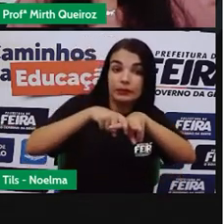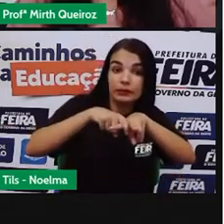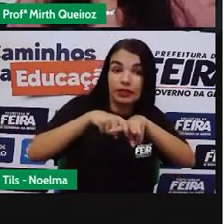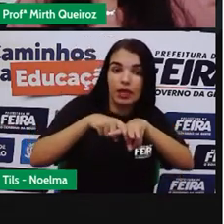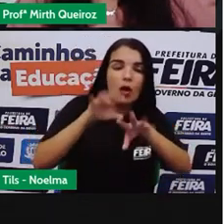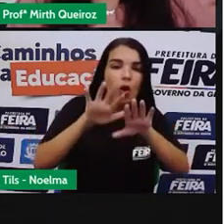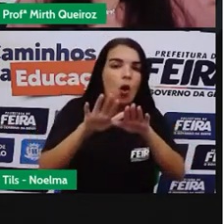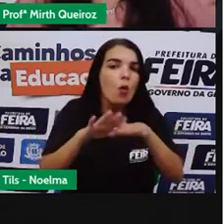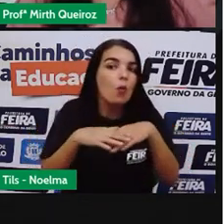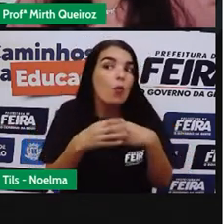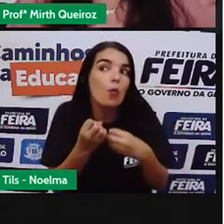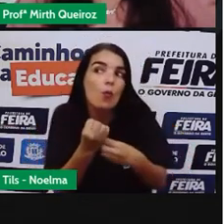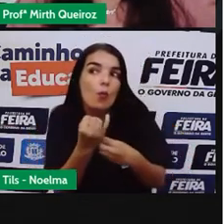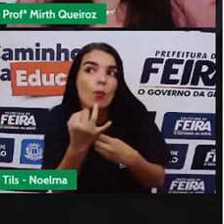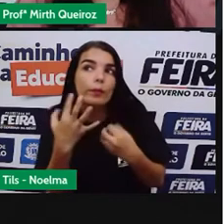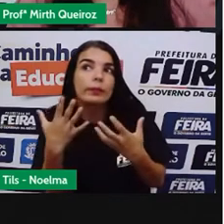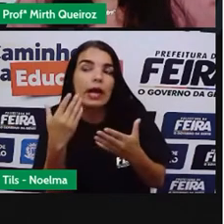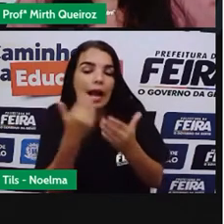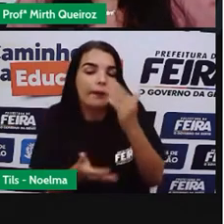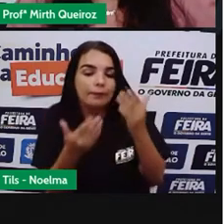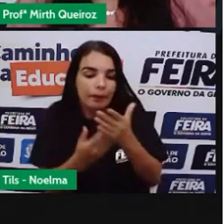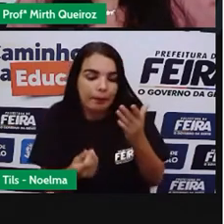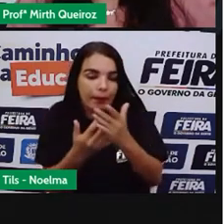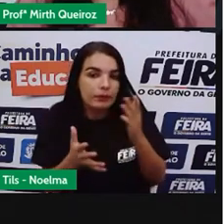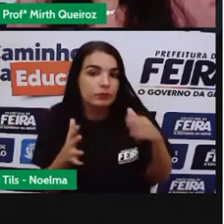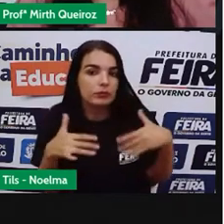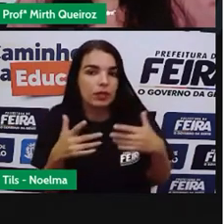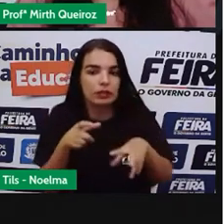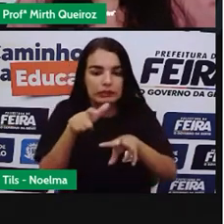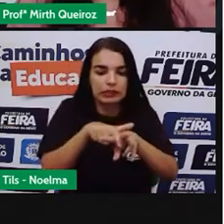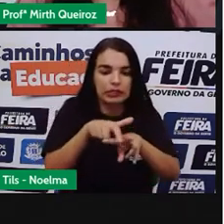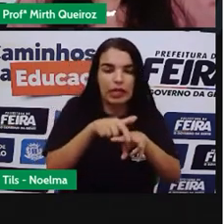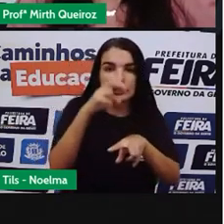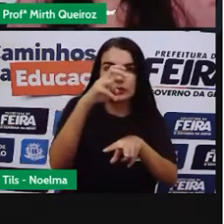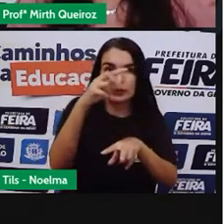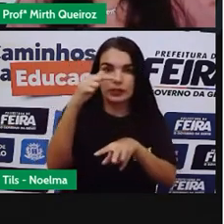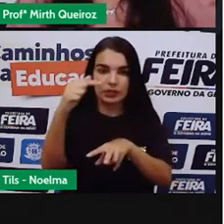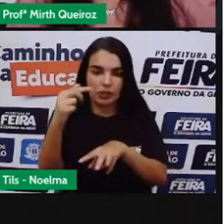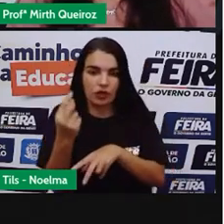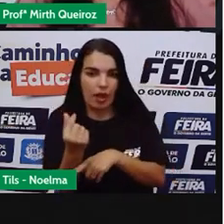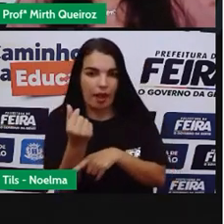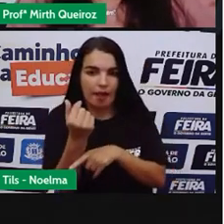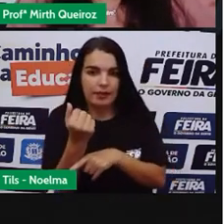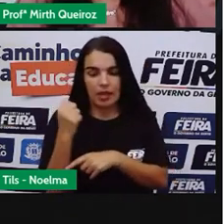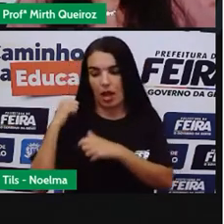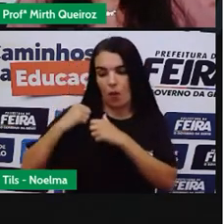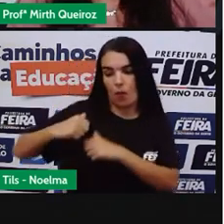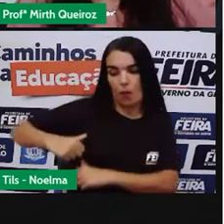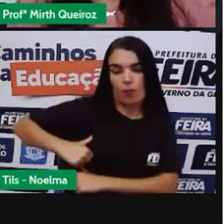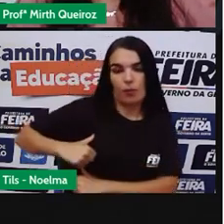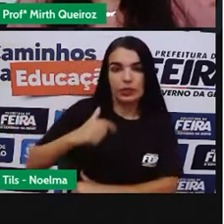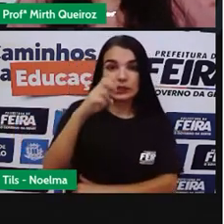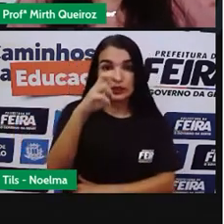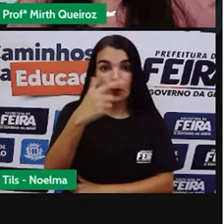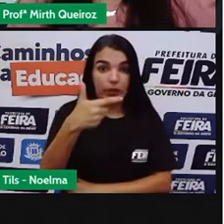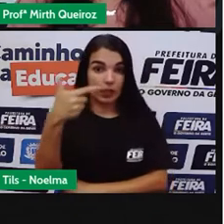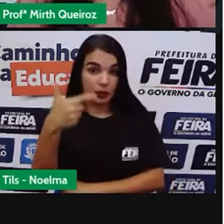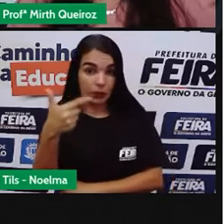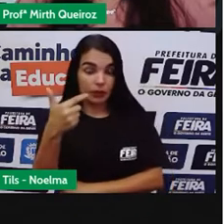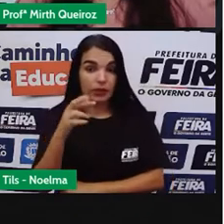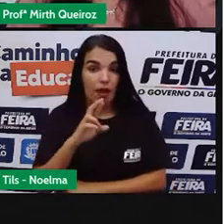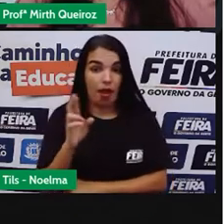ela gastou? Aí nós temos uma sandália de R$ 57. Uma bolsa